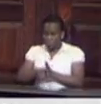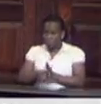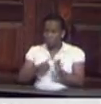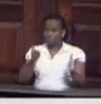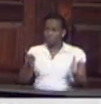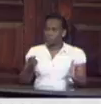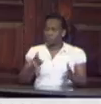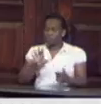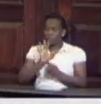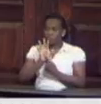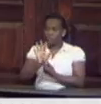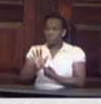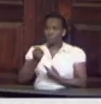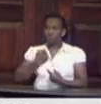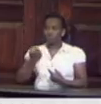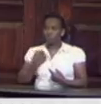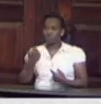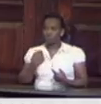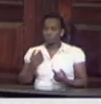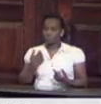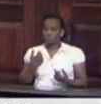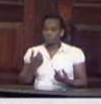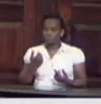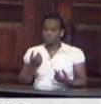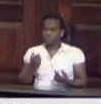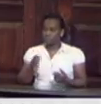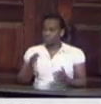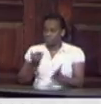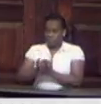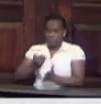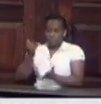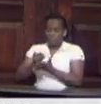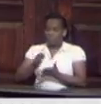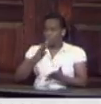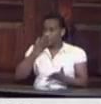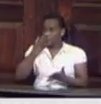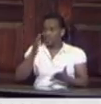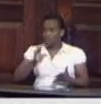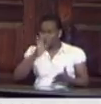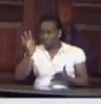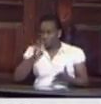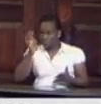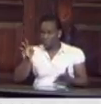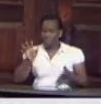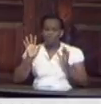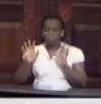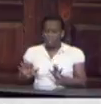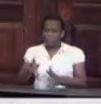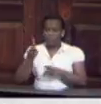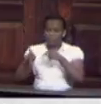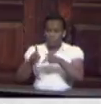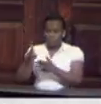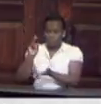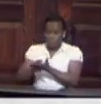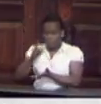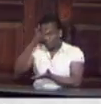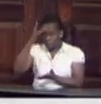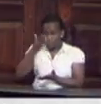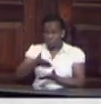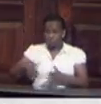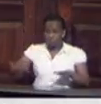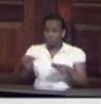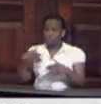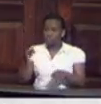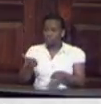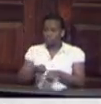para apresentar números fantásticos de equilíbrio, quando a população está à